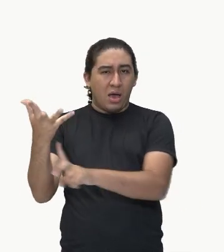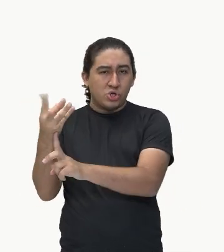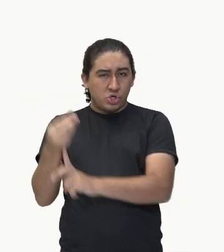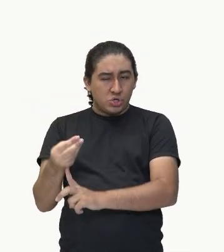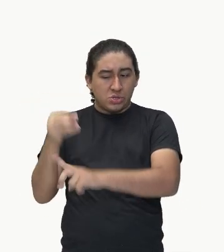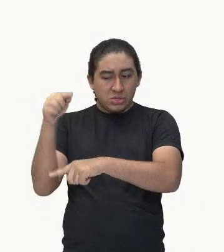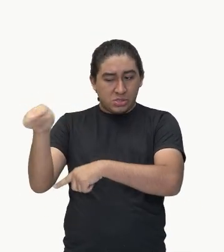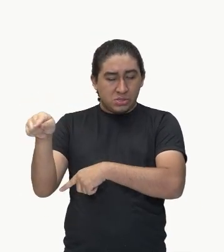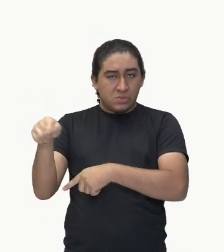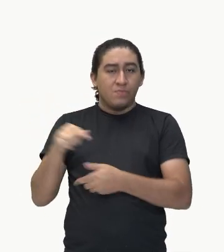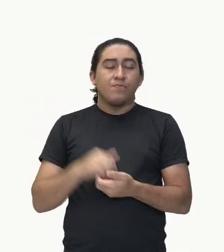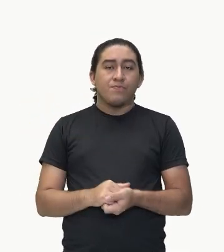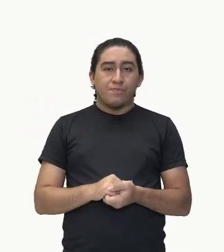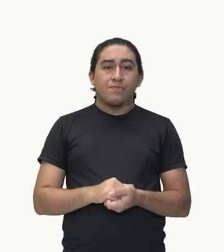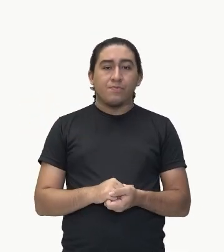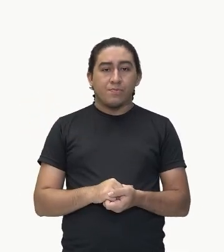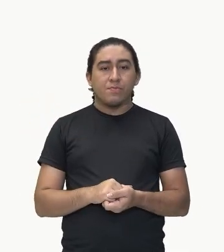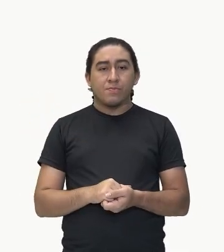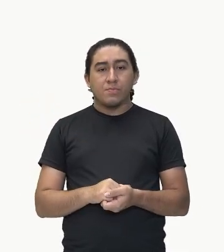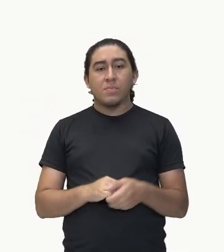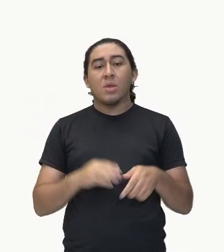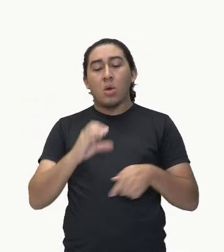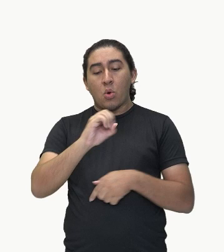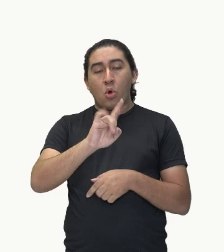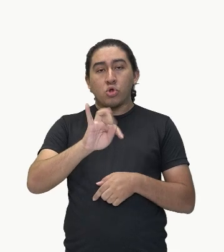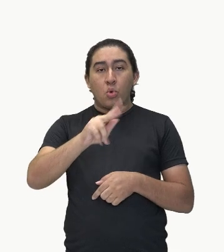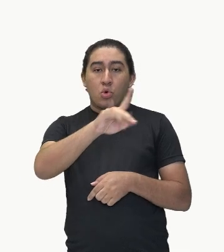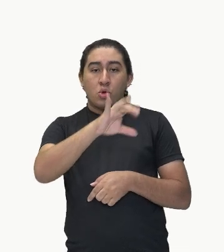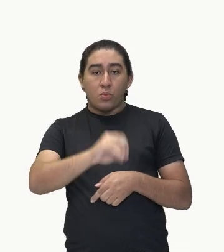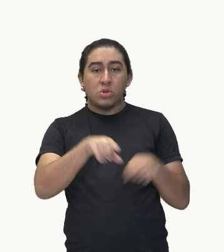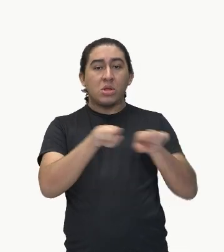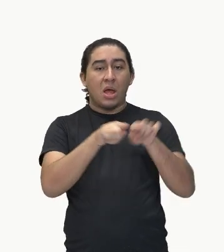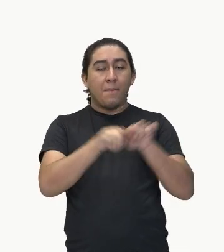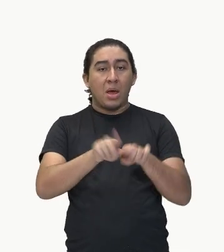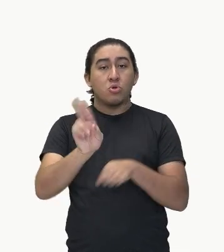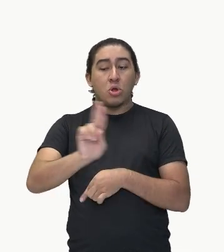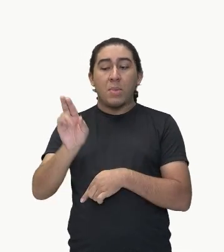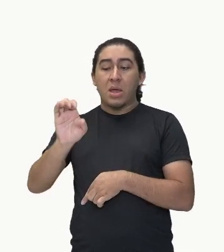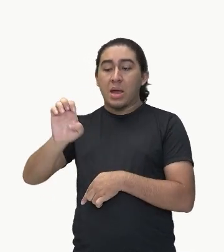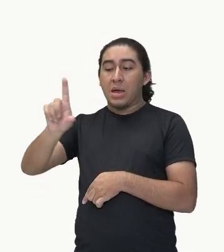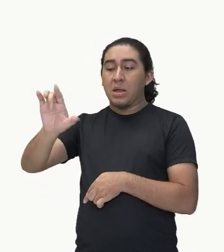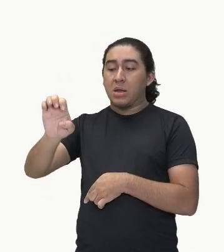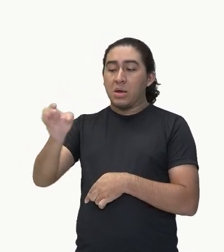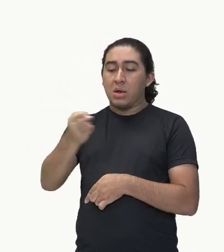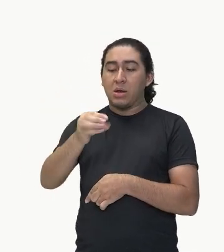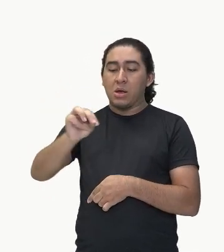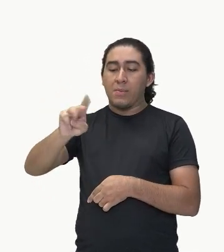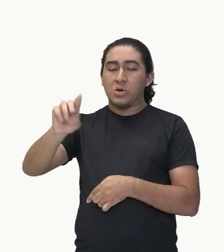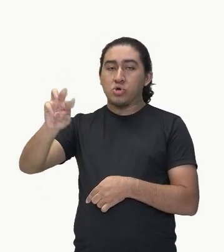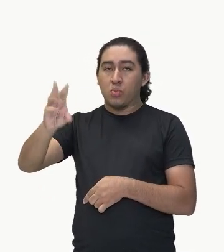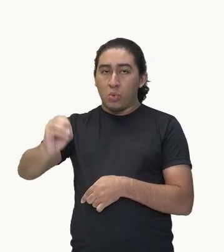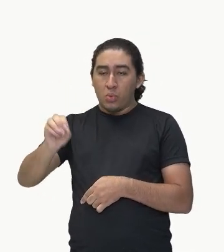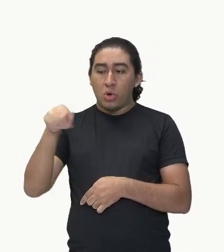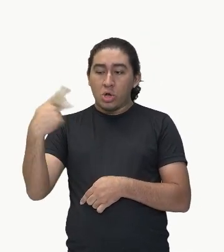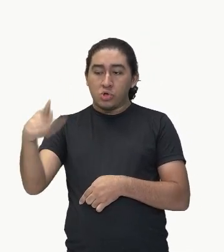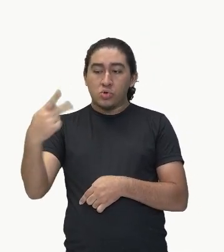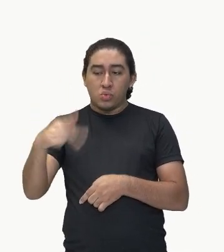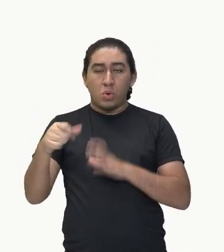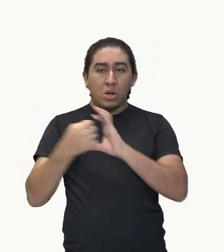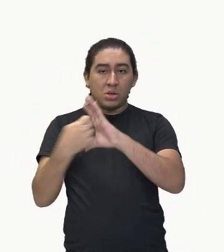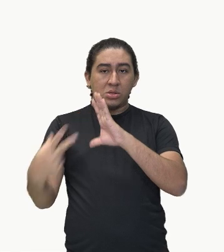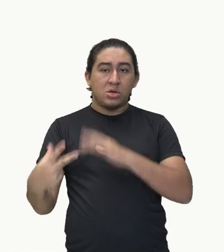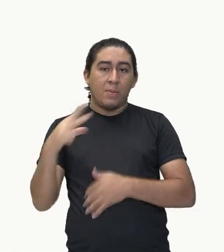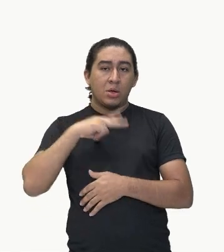também chamado de Fernando Pessoa ele mesmo, né? O estilo do poeta Fernando Pessoa, do escritor Fernando